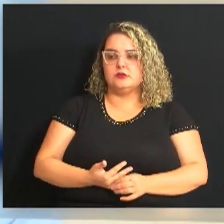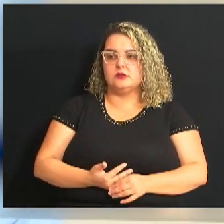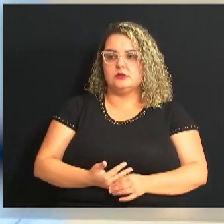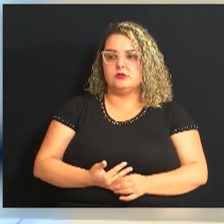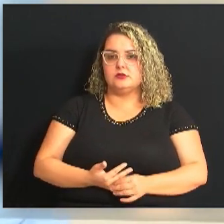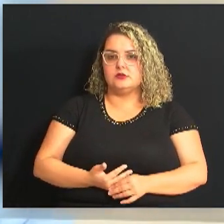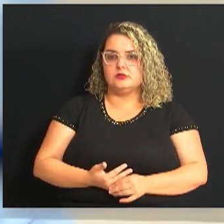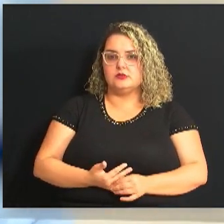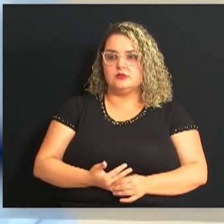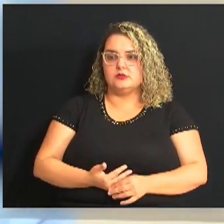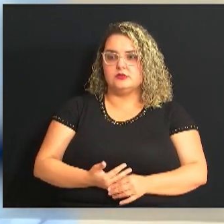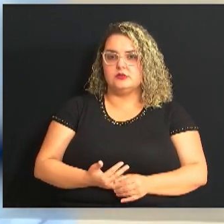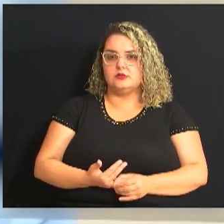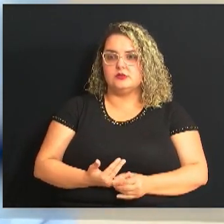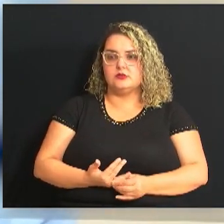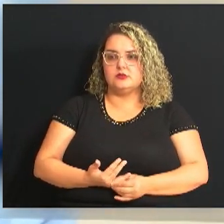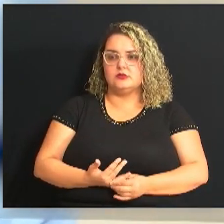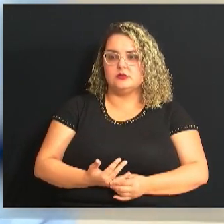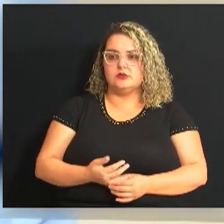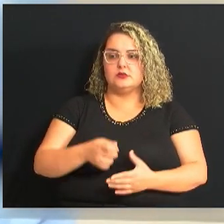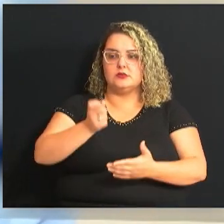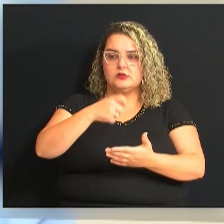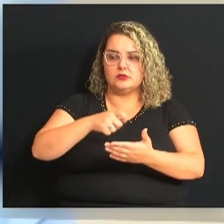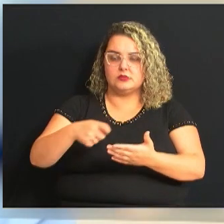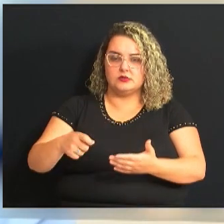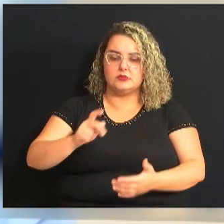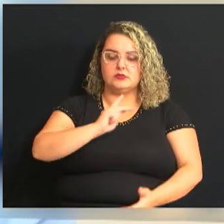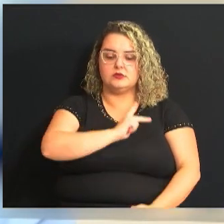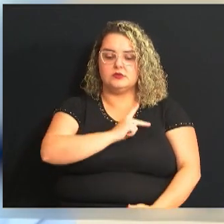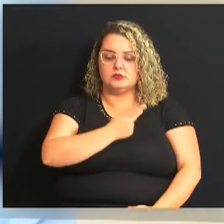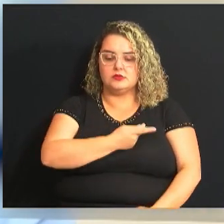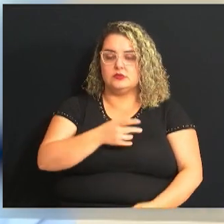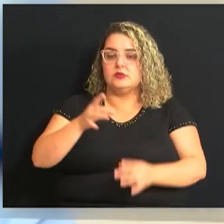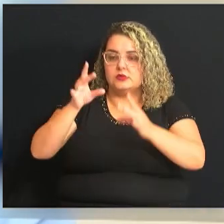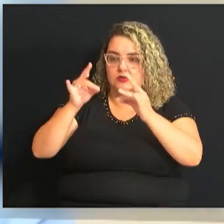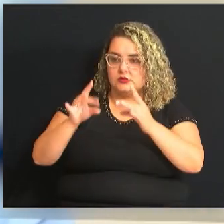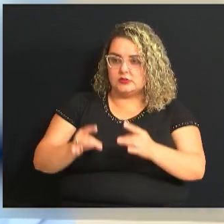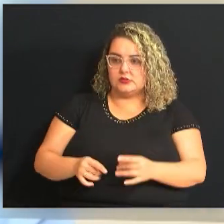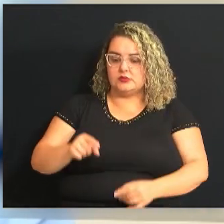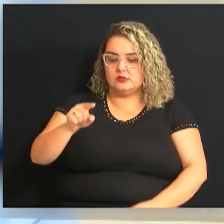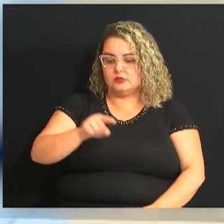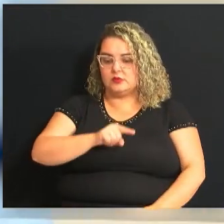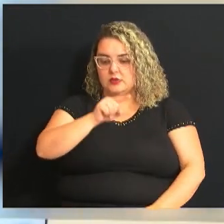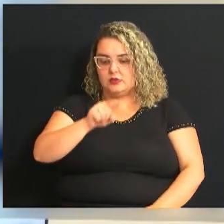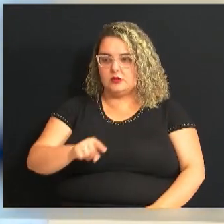246-247 da autoria do senhor Paulo Haddad, que dispõe sobre a vedação de âmbito